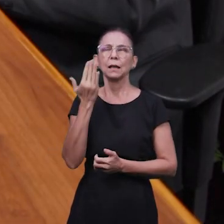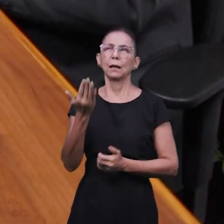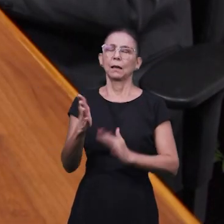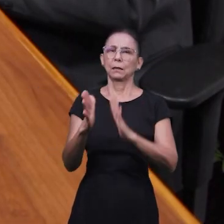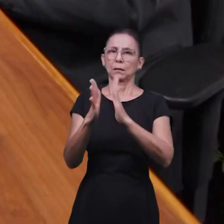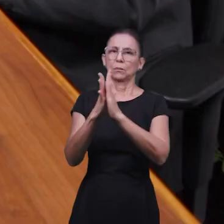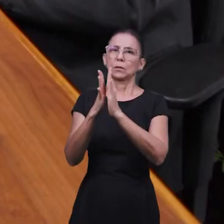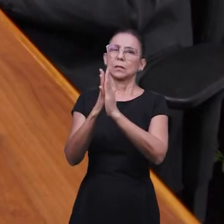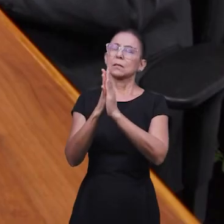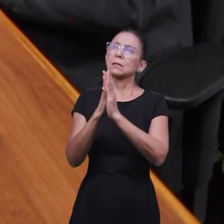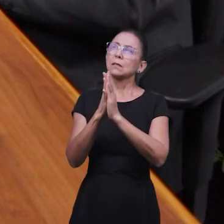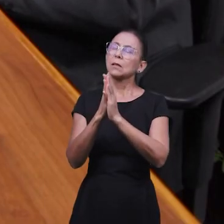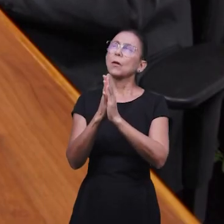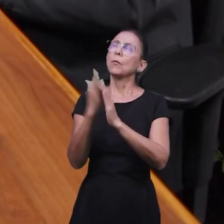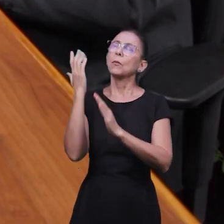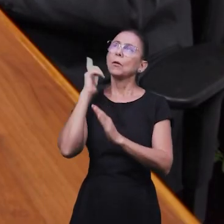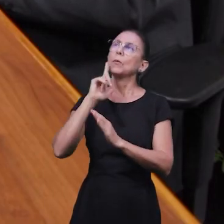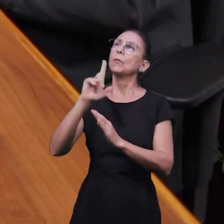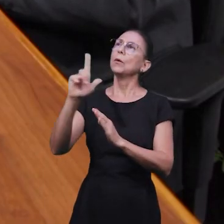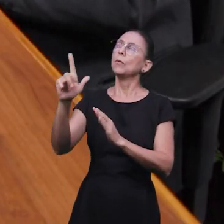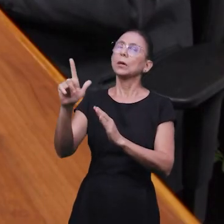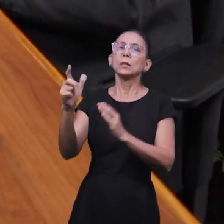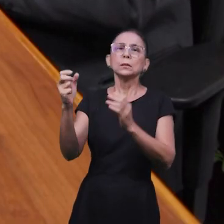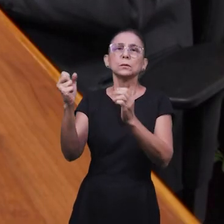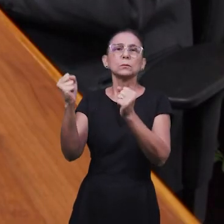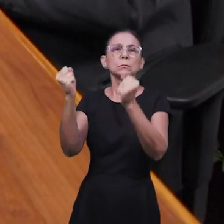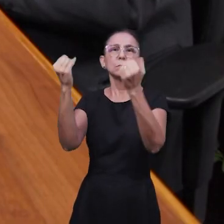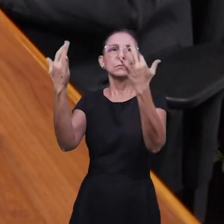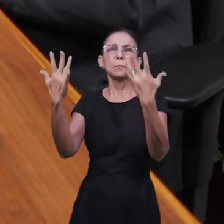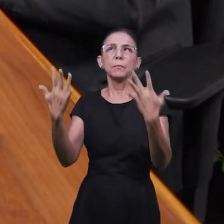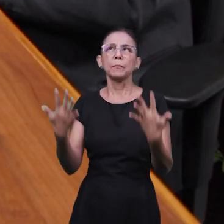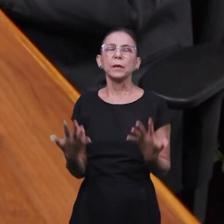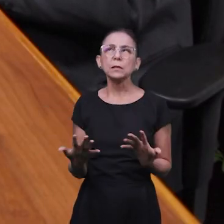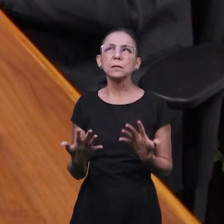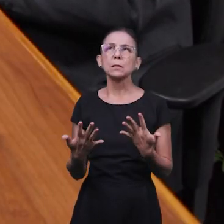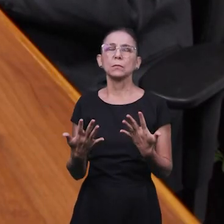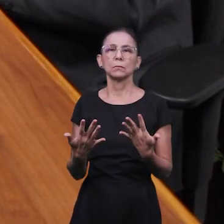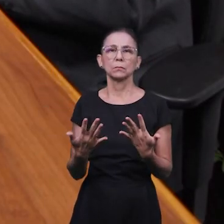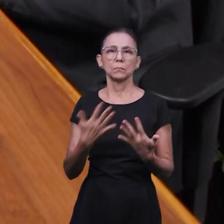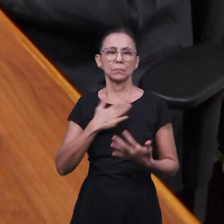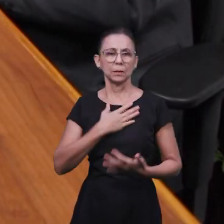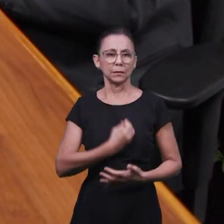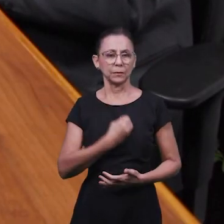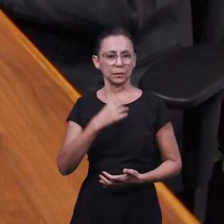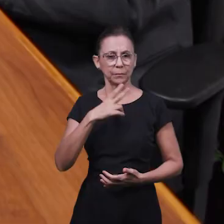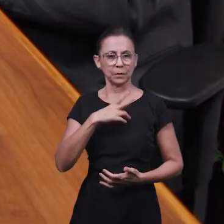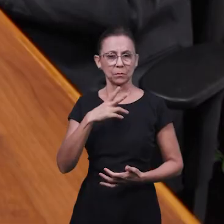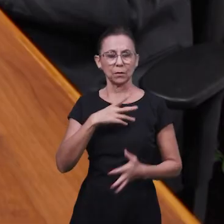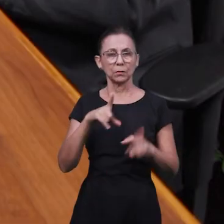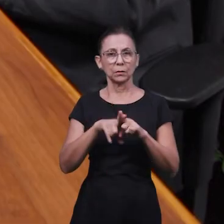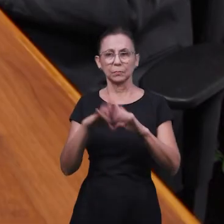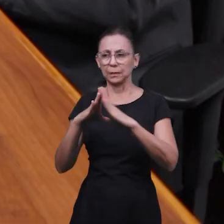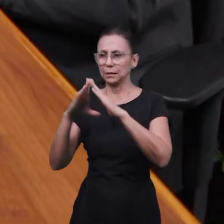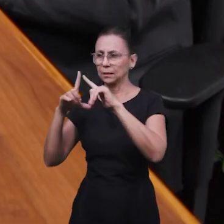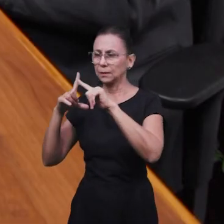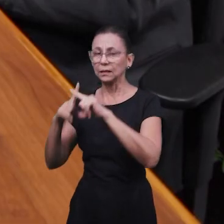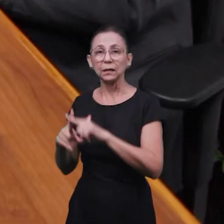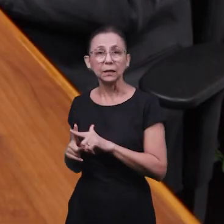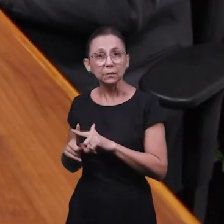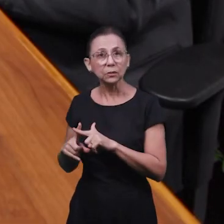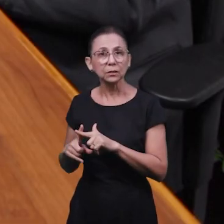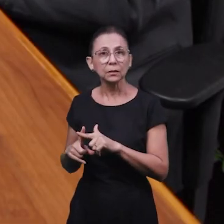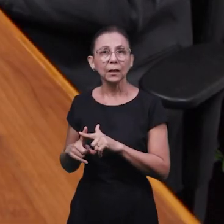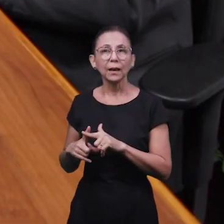alcançar aquilo que Deus tinha para a vida dela e para a igreja. Então, o homem passa a exercer